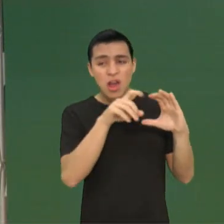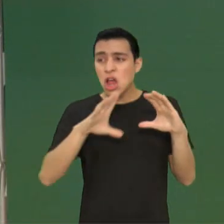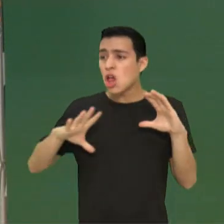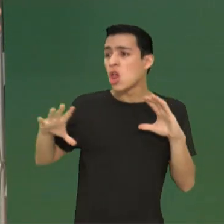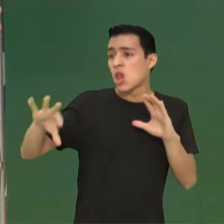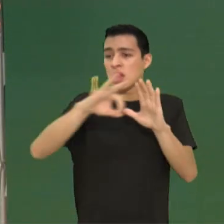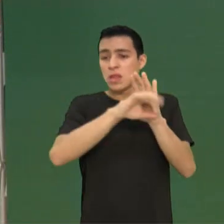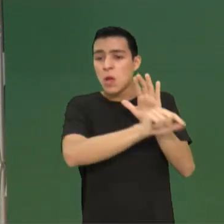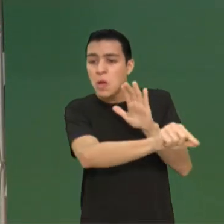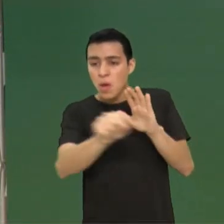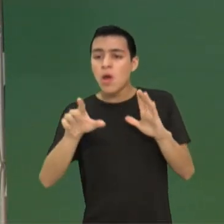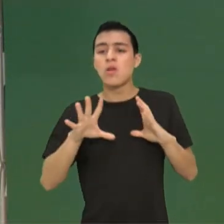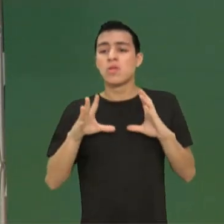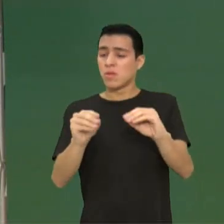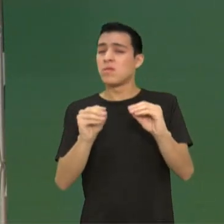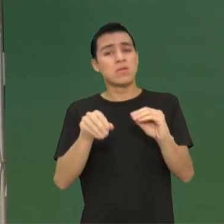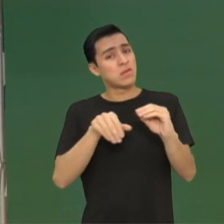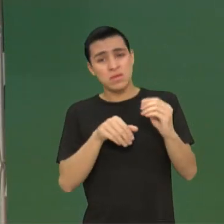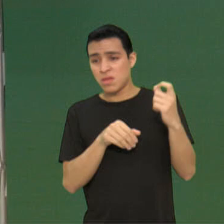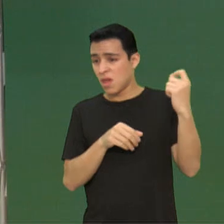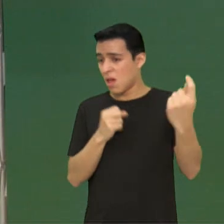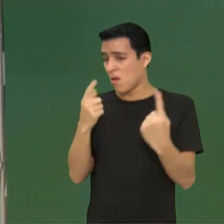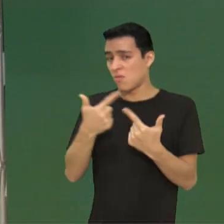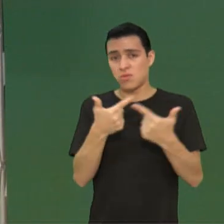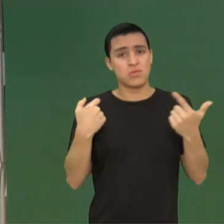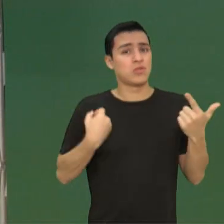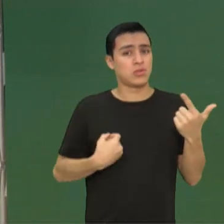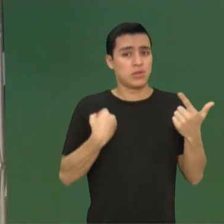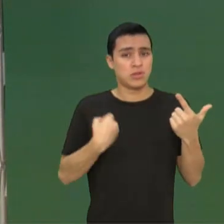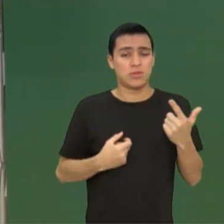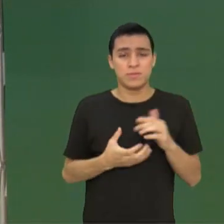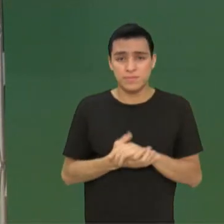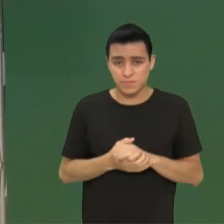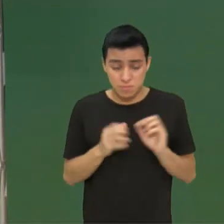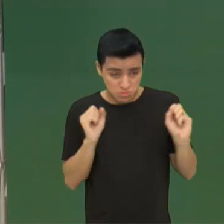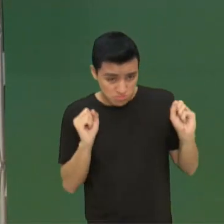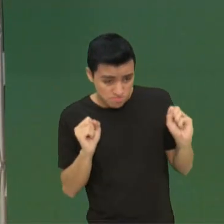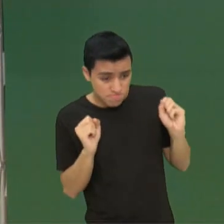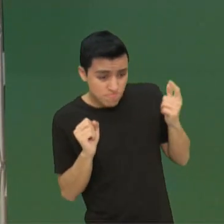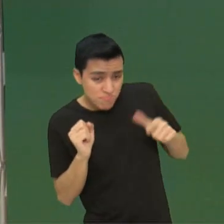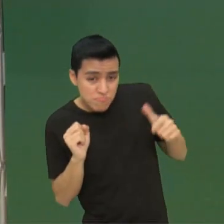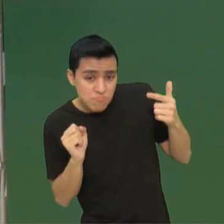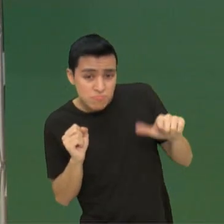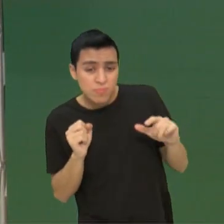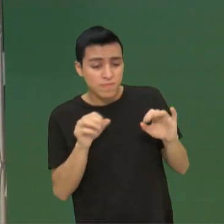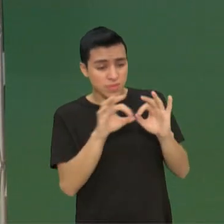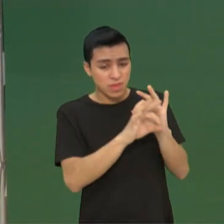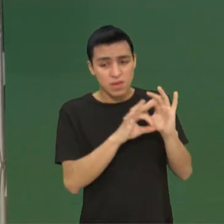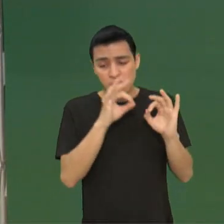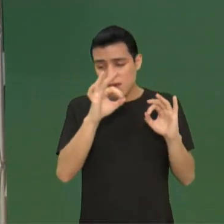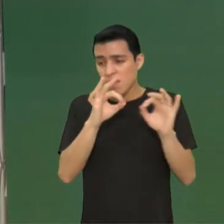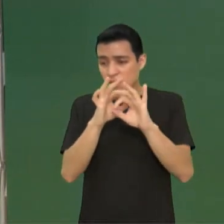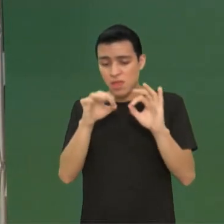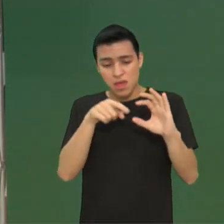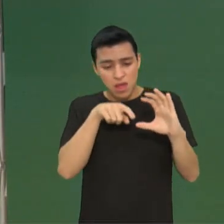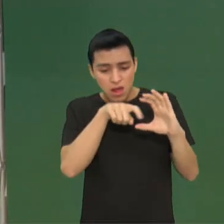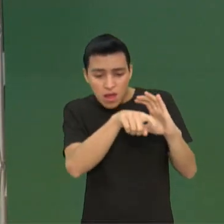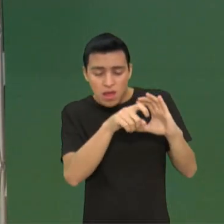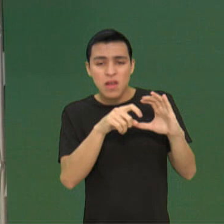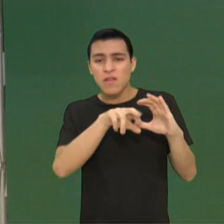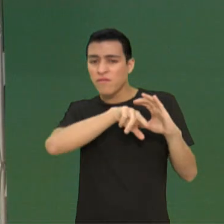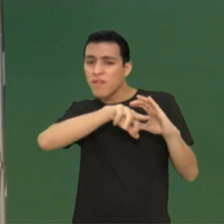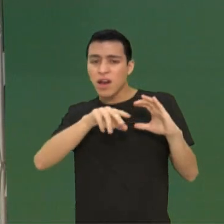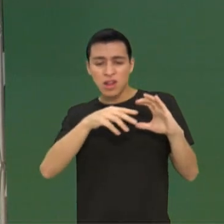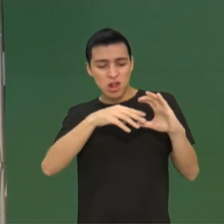as células de todos os seres. Algumas não existem. Podem se repetir a cada célula. Posso ter várias mitocôndrias, vários complexos